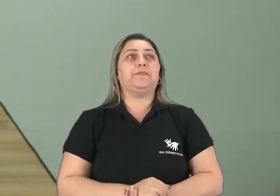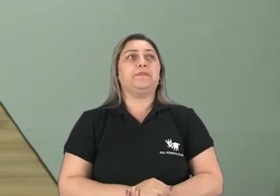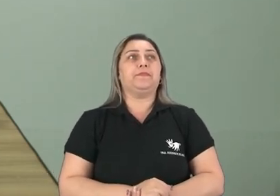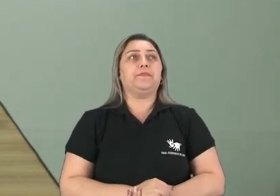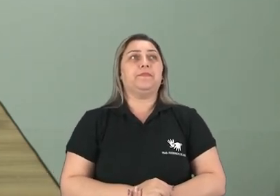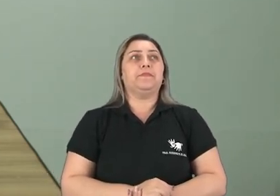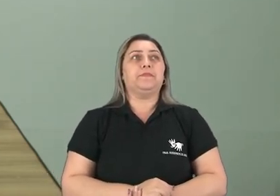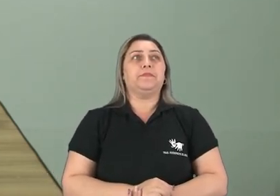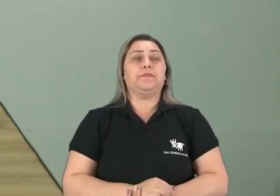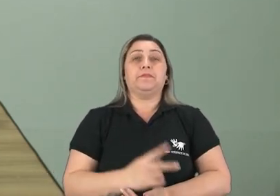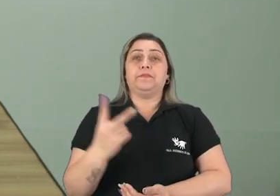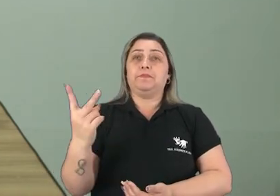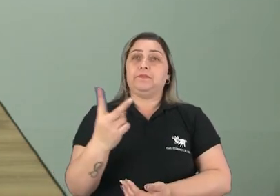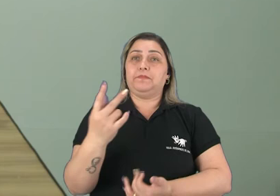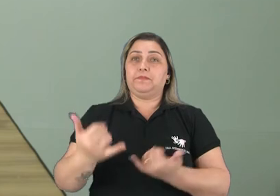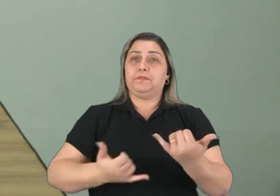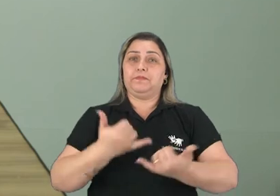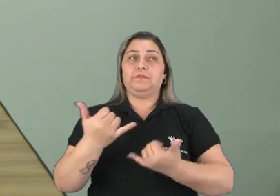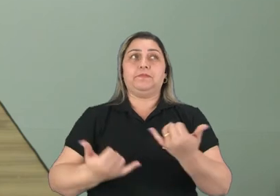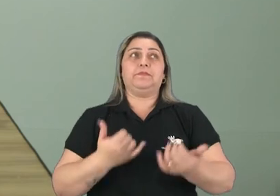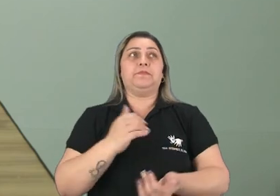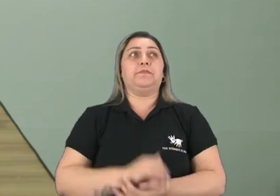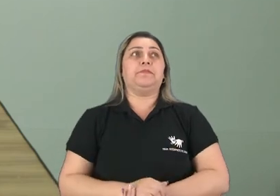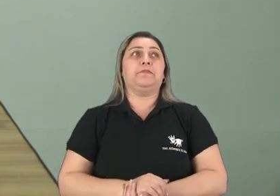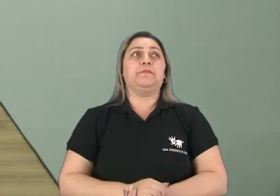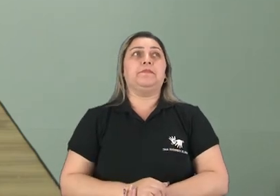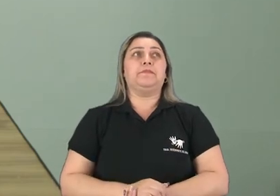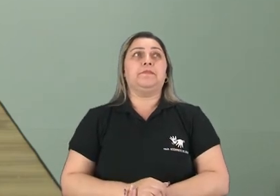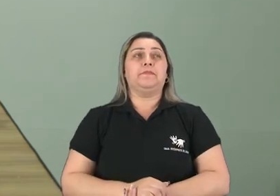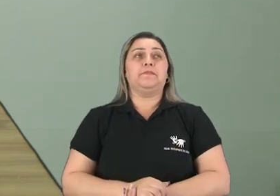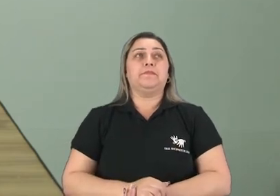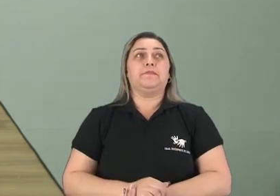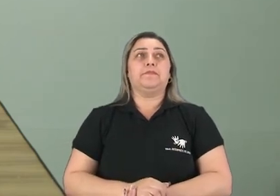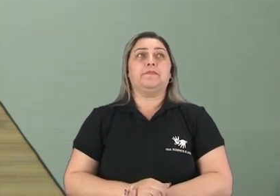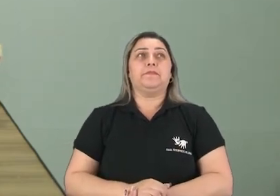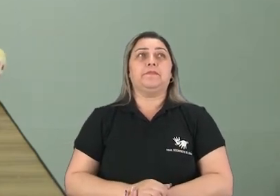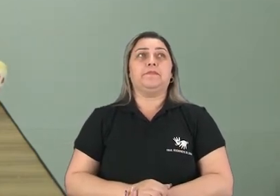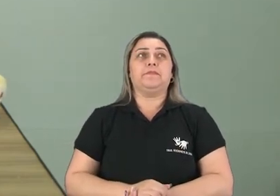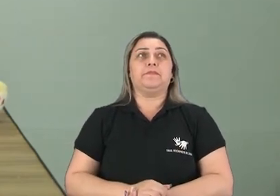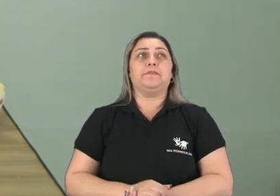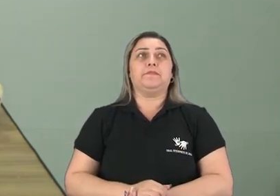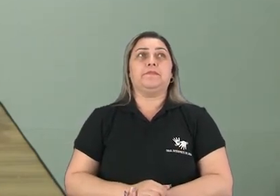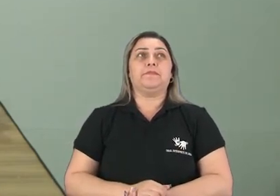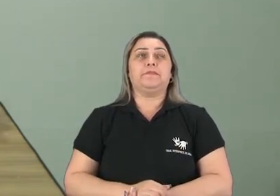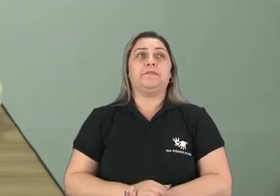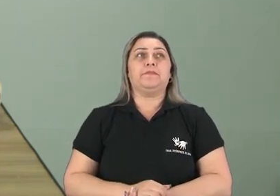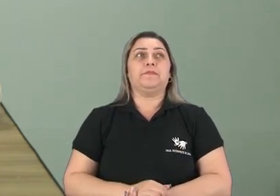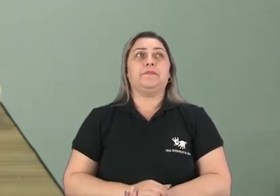O Pedro tem dois brinquedos. Então, vamos colocar um em cada lado.